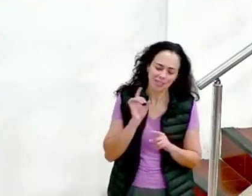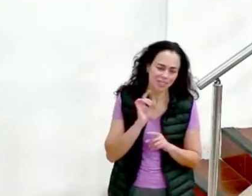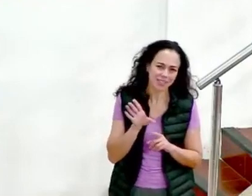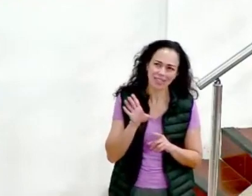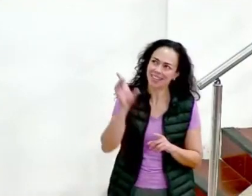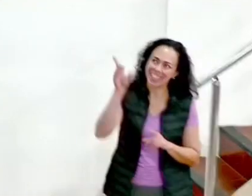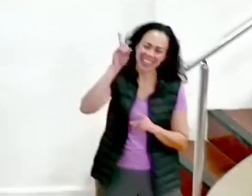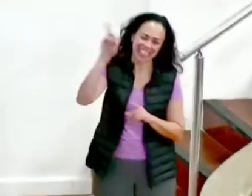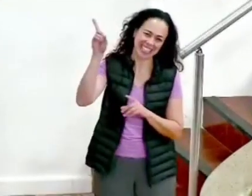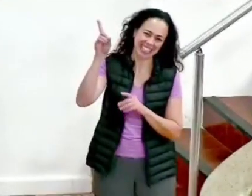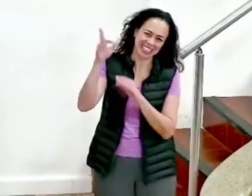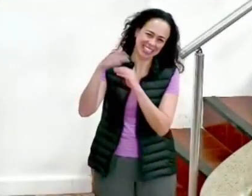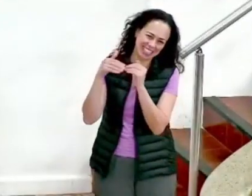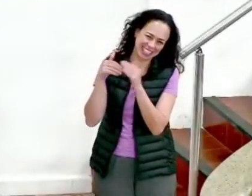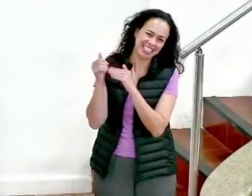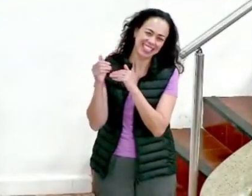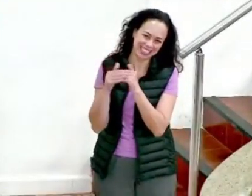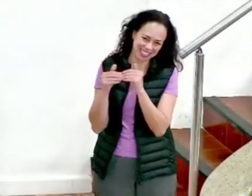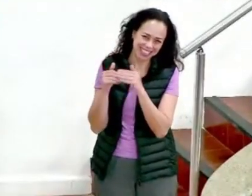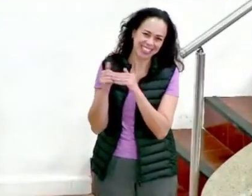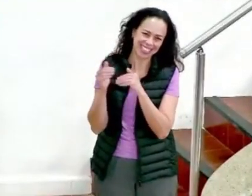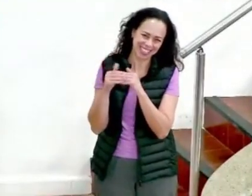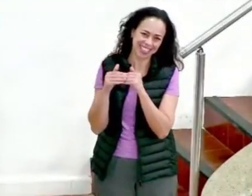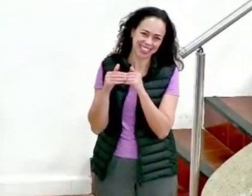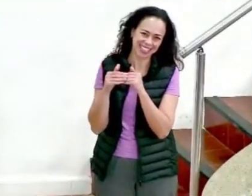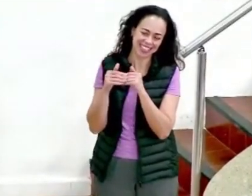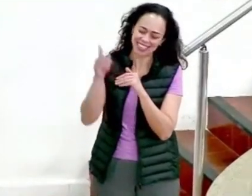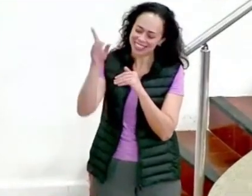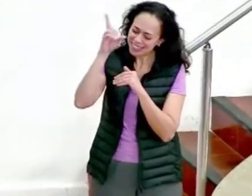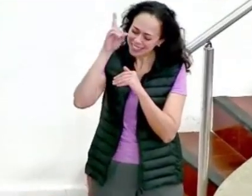obra divina e não humana.